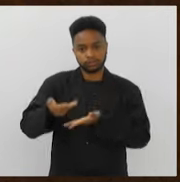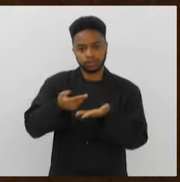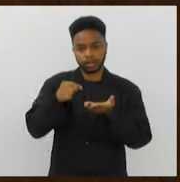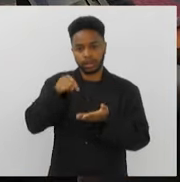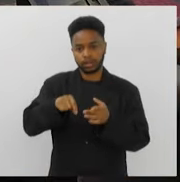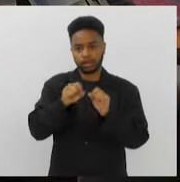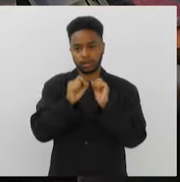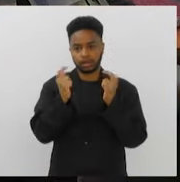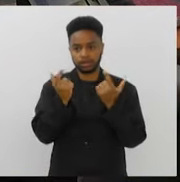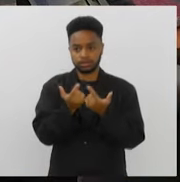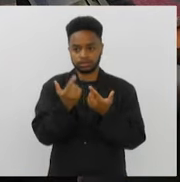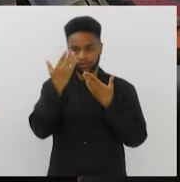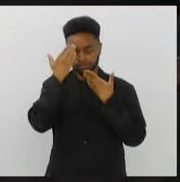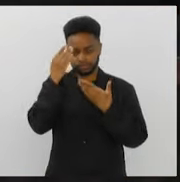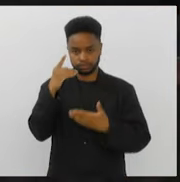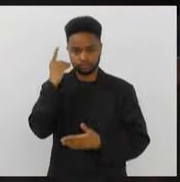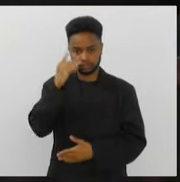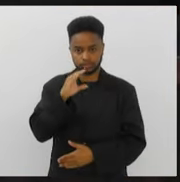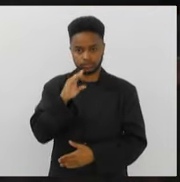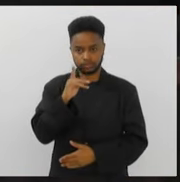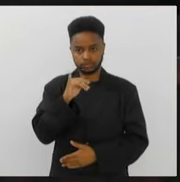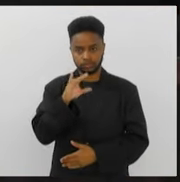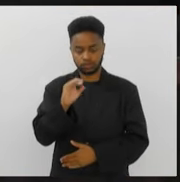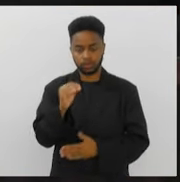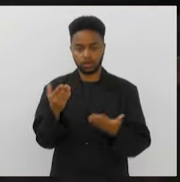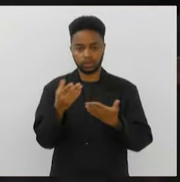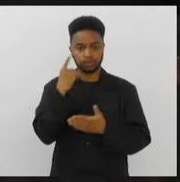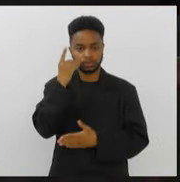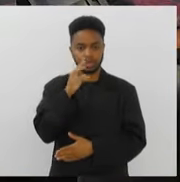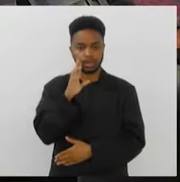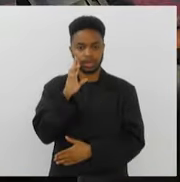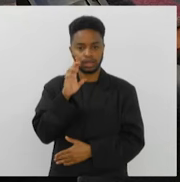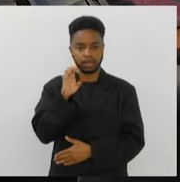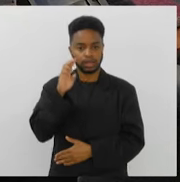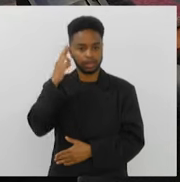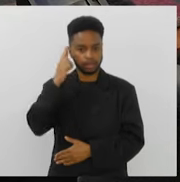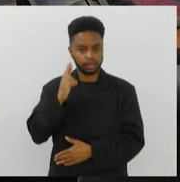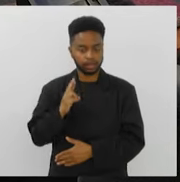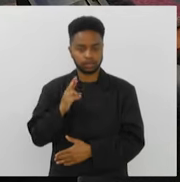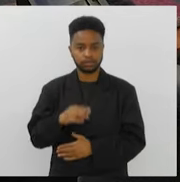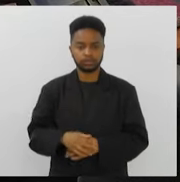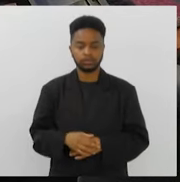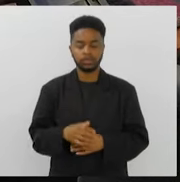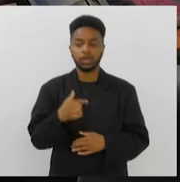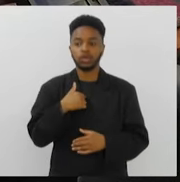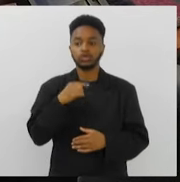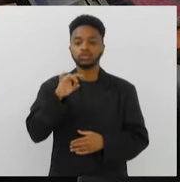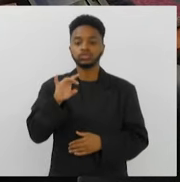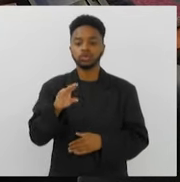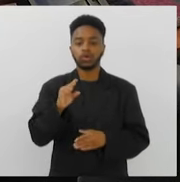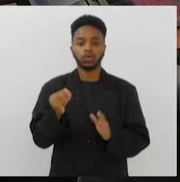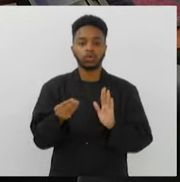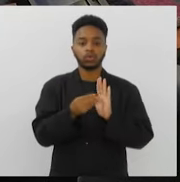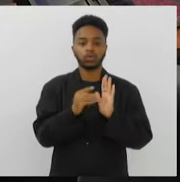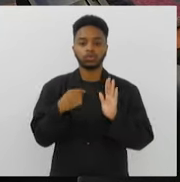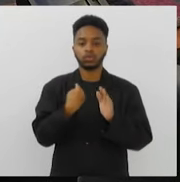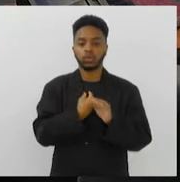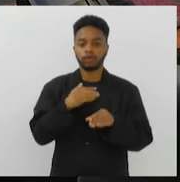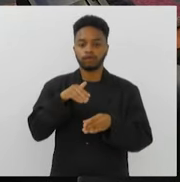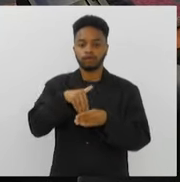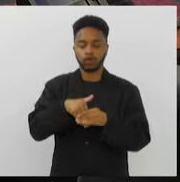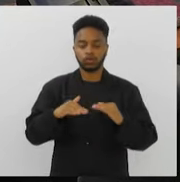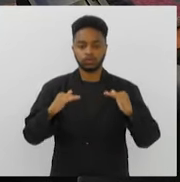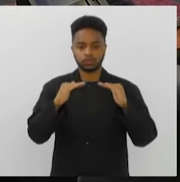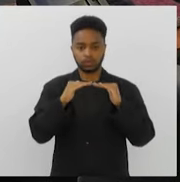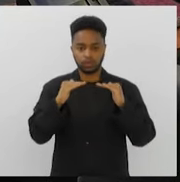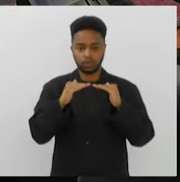casa. Muito obrigado, deputado Chico Machado. Deputada Renata Souza. Senhor presidente, só para encaminhar o voto do PSOL